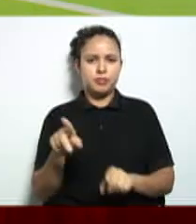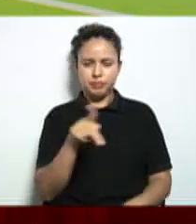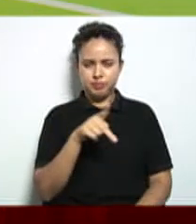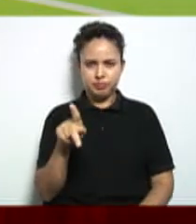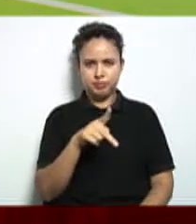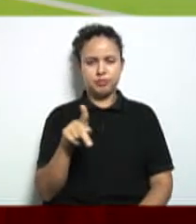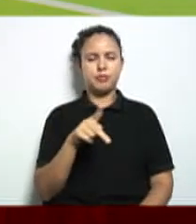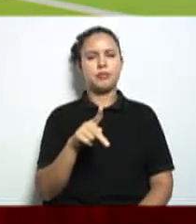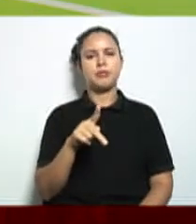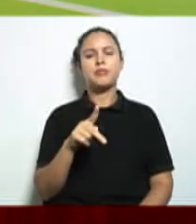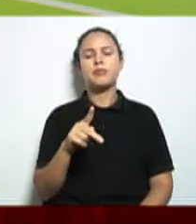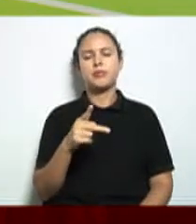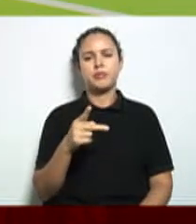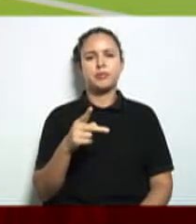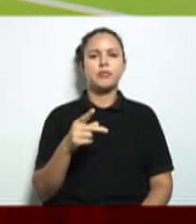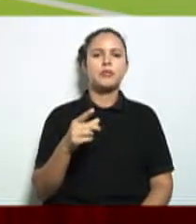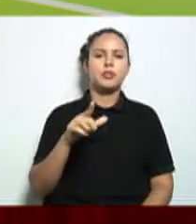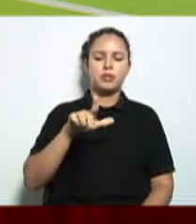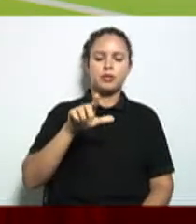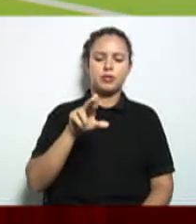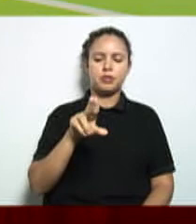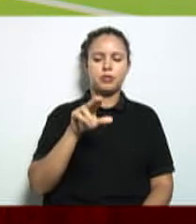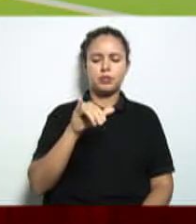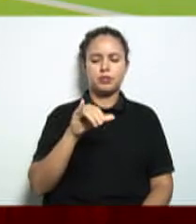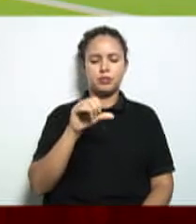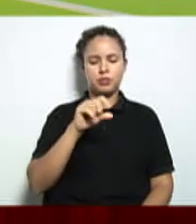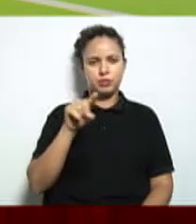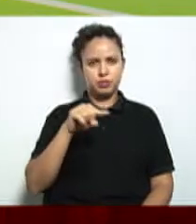Ministra Andreasa, né?